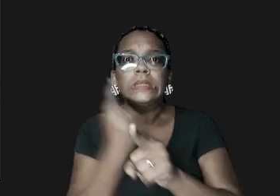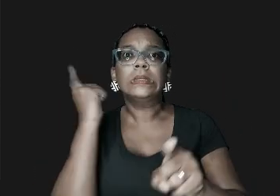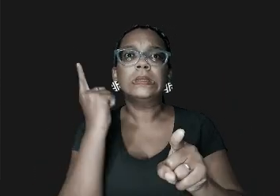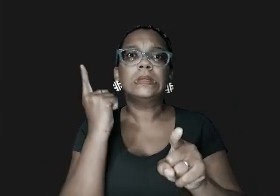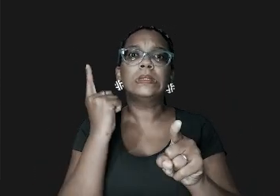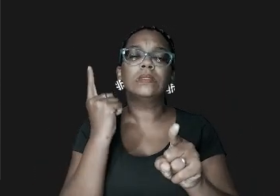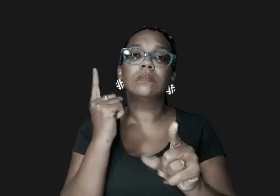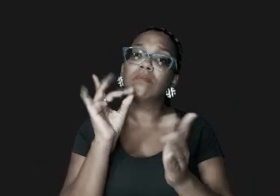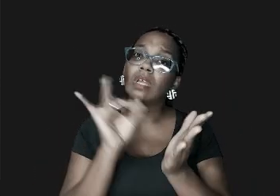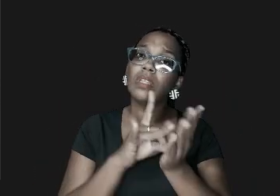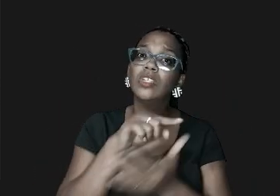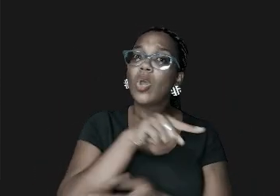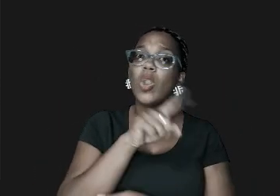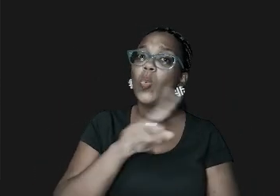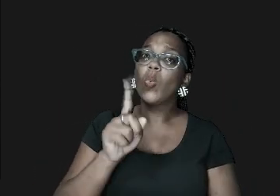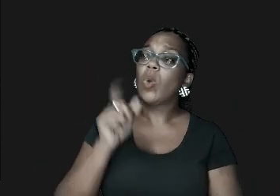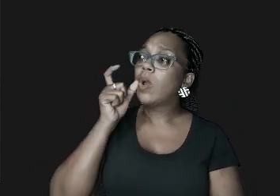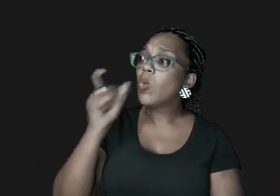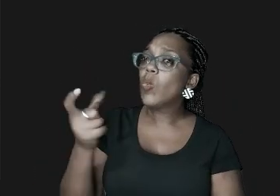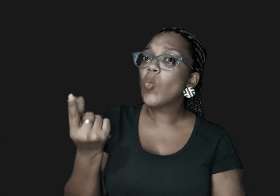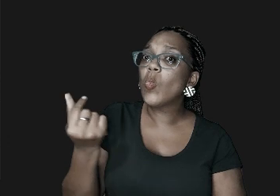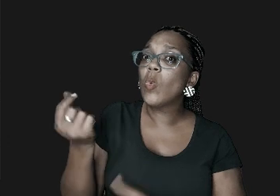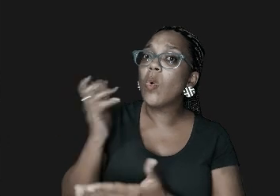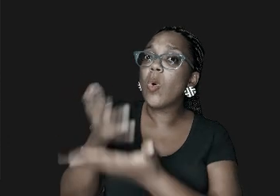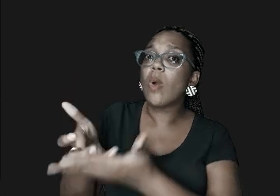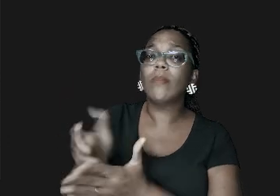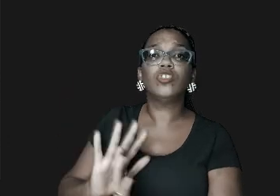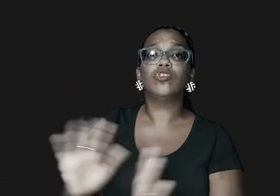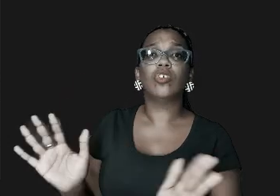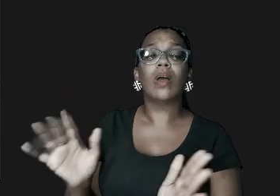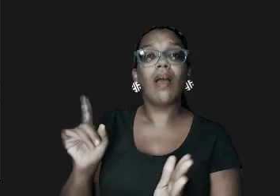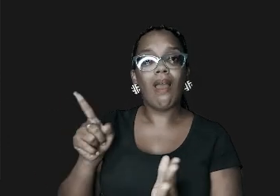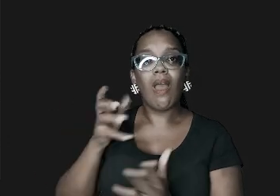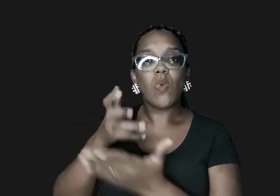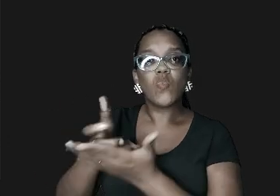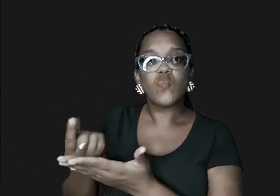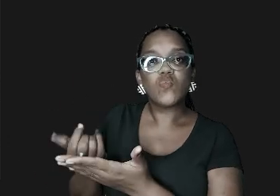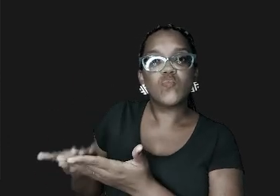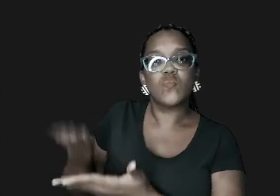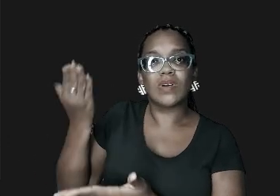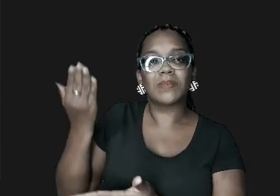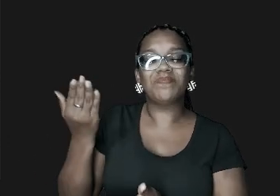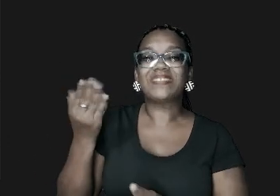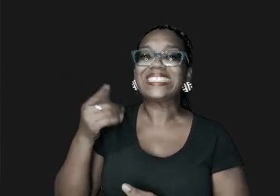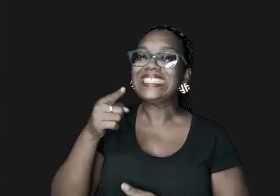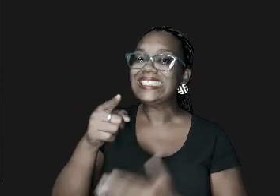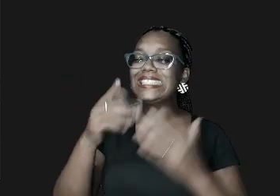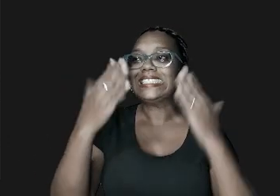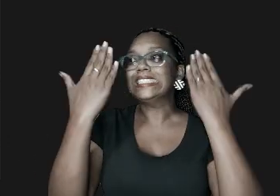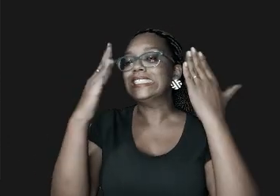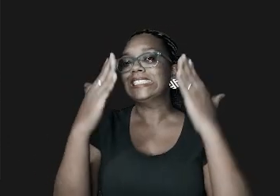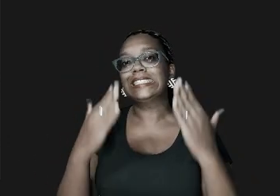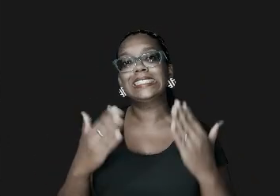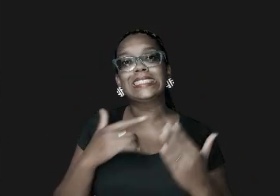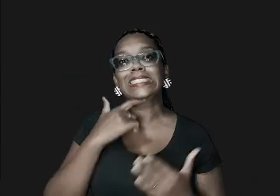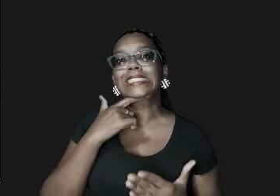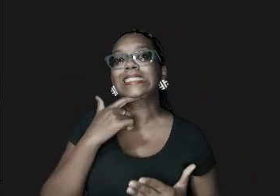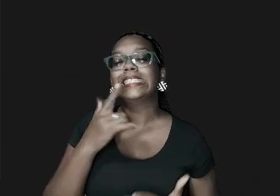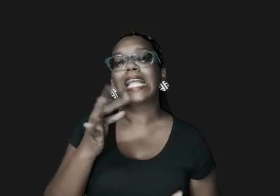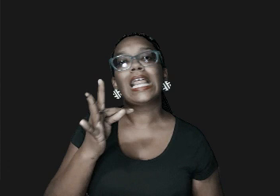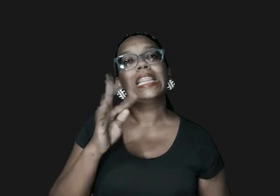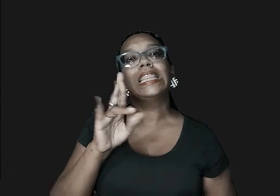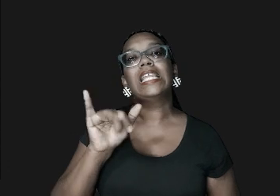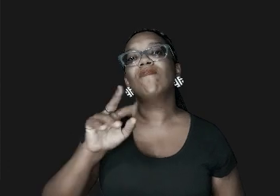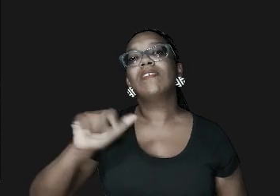livro daquele momento para você conseguir identificar que na verdade ele não fez aquilo ali com a finalidade de comprar mas com a finalidade de puxar o preço